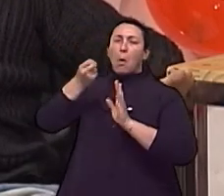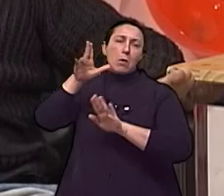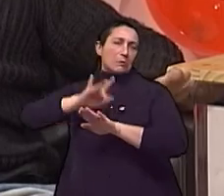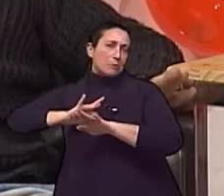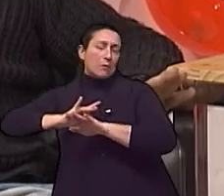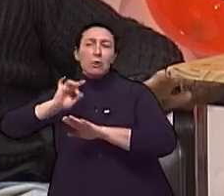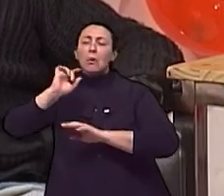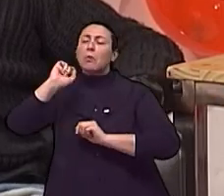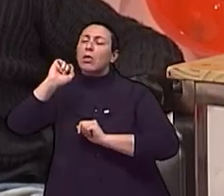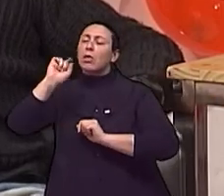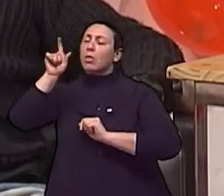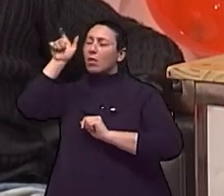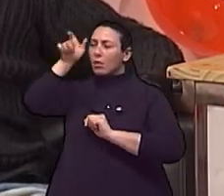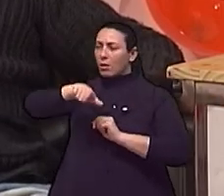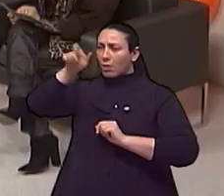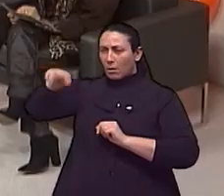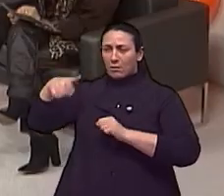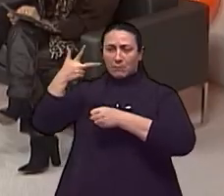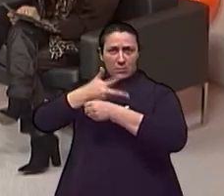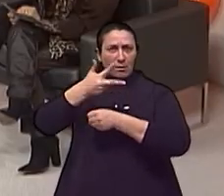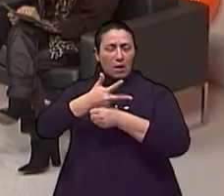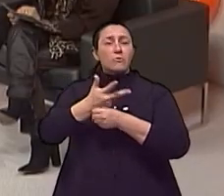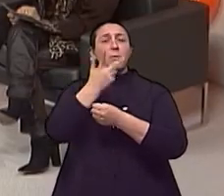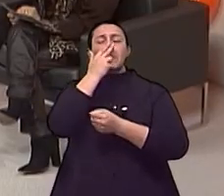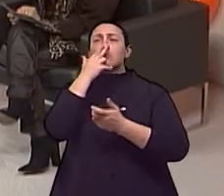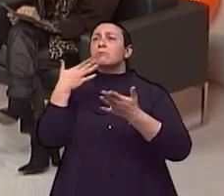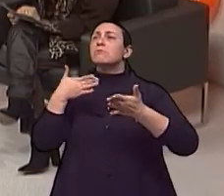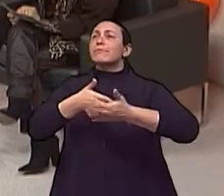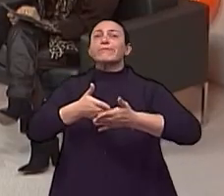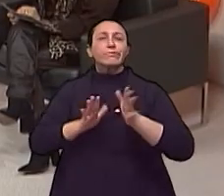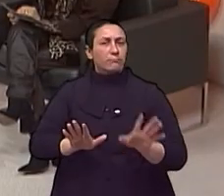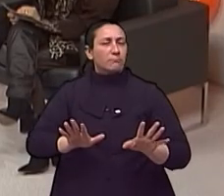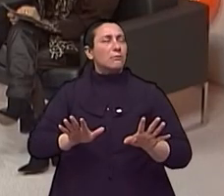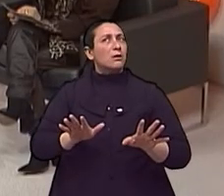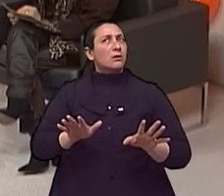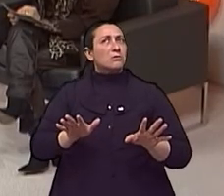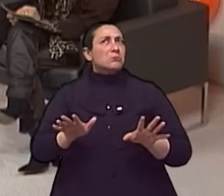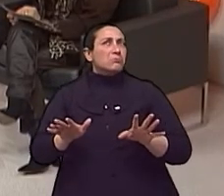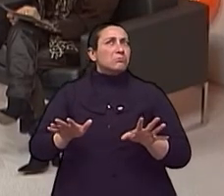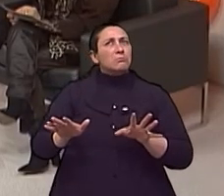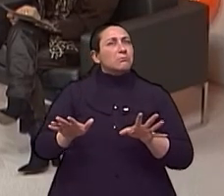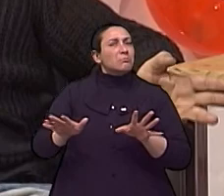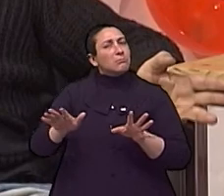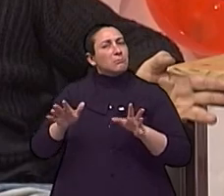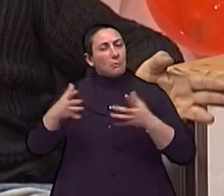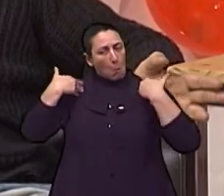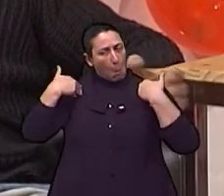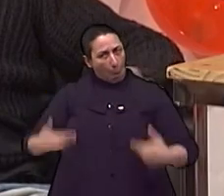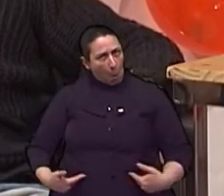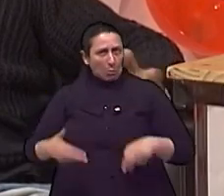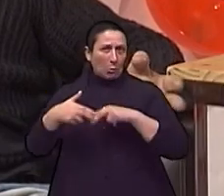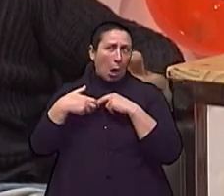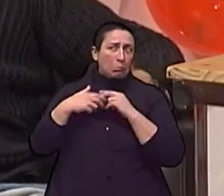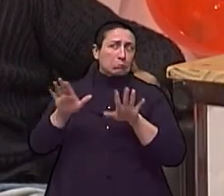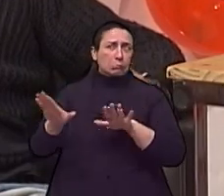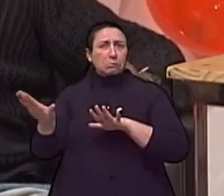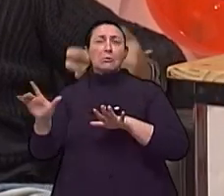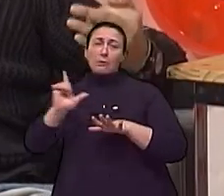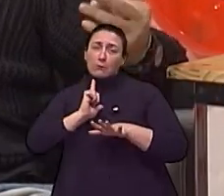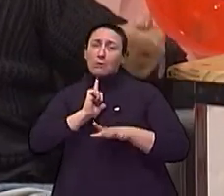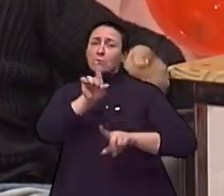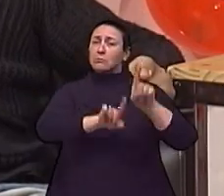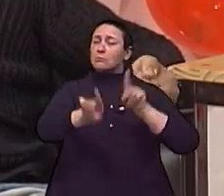dá conta mais não Isabela é porque sabe como é que eu acho que a gente pensar pelo corpo nas não necessariamente né pessoas que estão